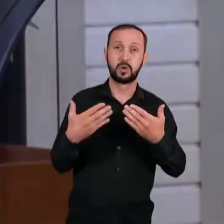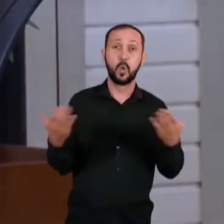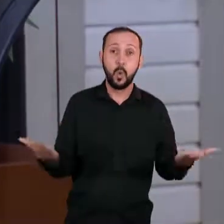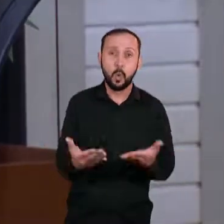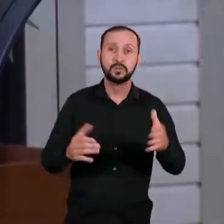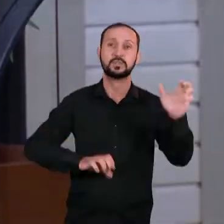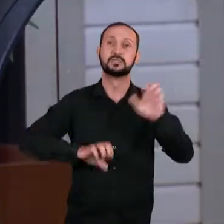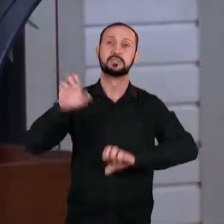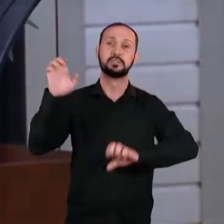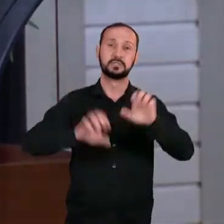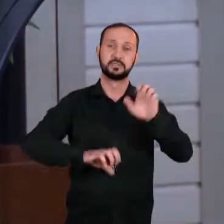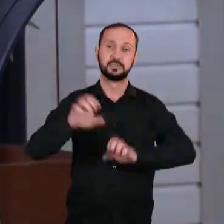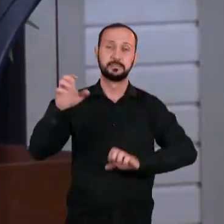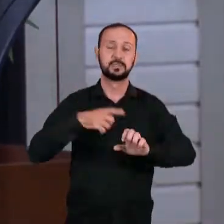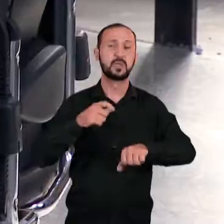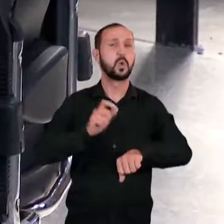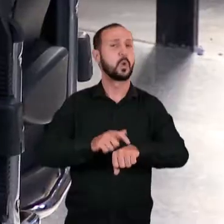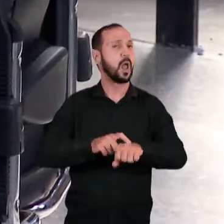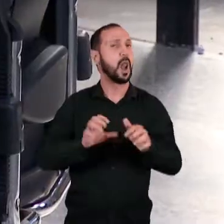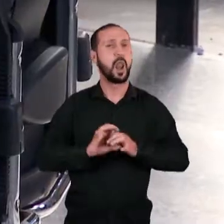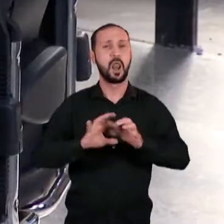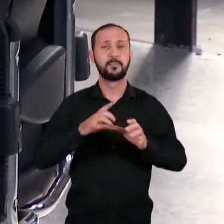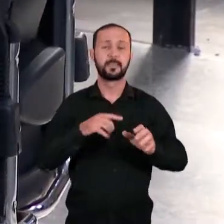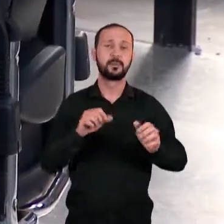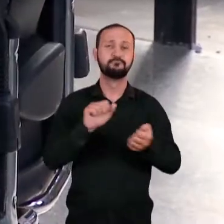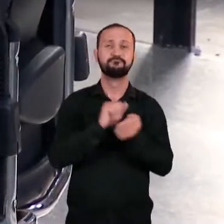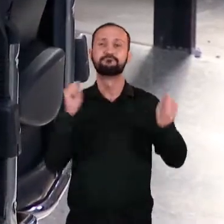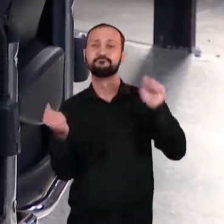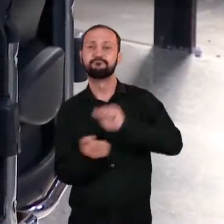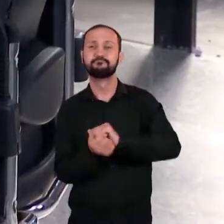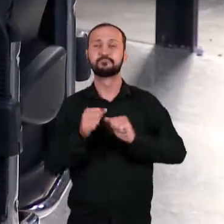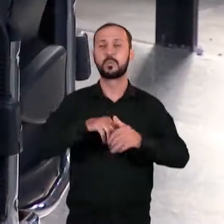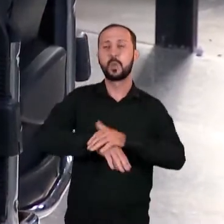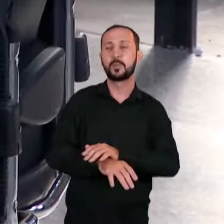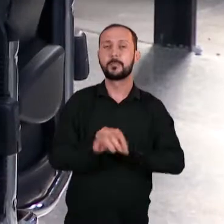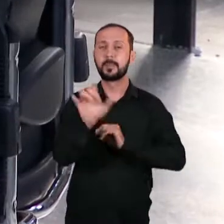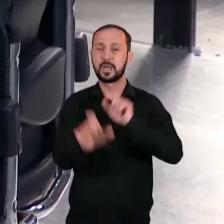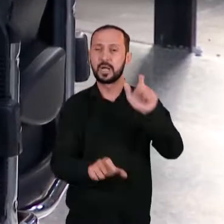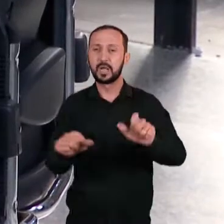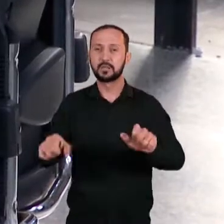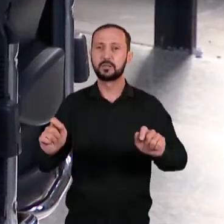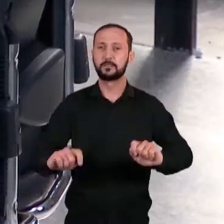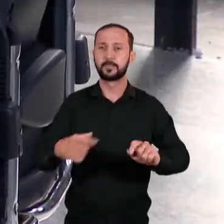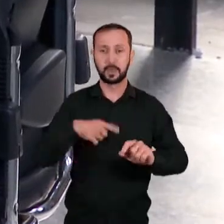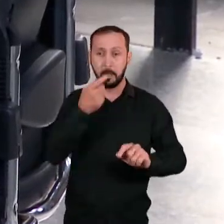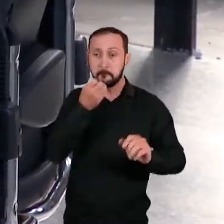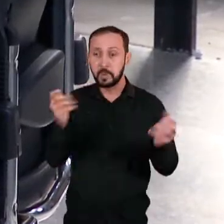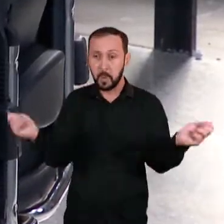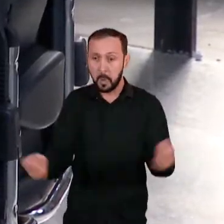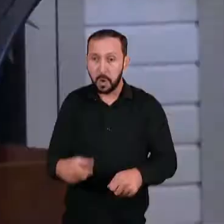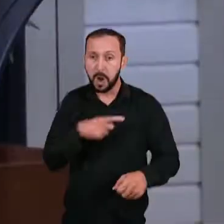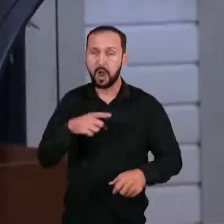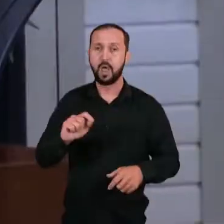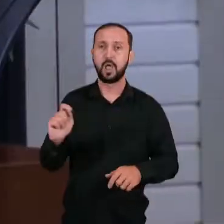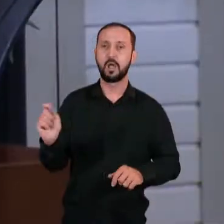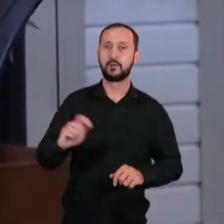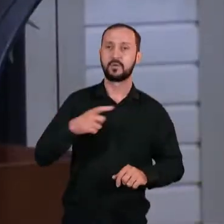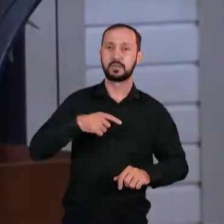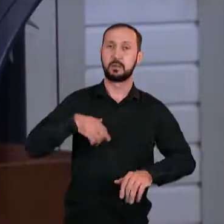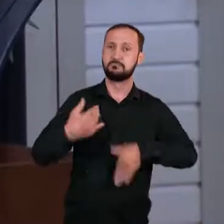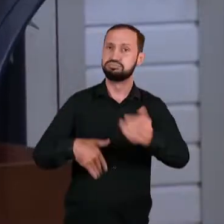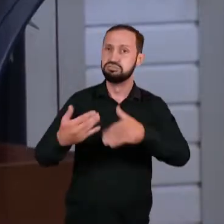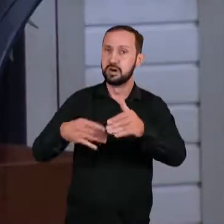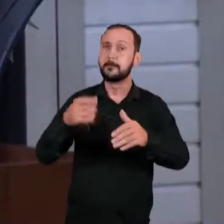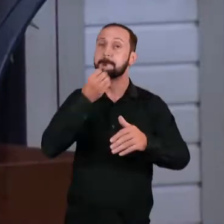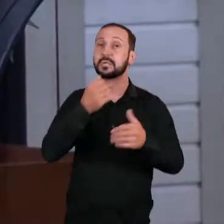dia têm flexibilidade de horário, justamente para priorizar um horário que aquele trabalhador ele é mais eficiente, que ele sabe que ele vai ter o melhor desempenho,